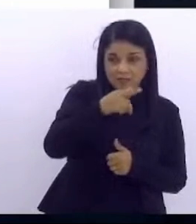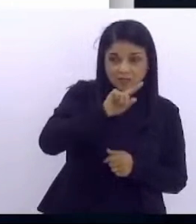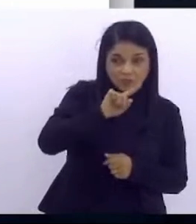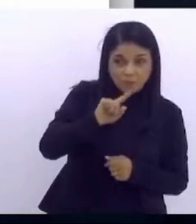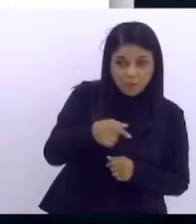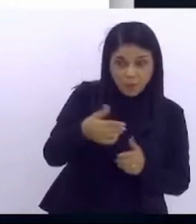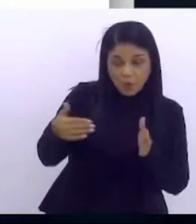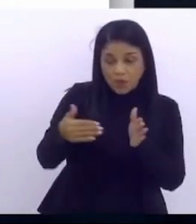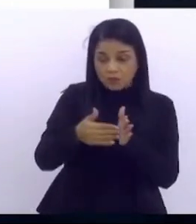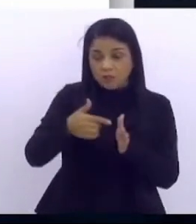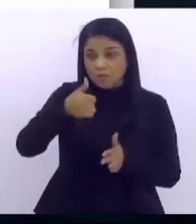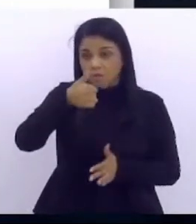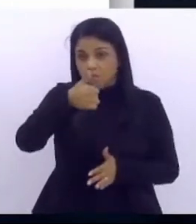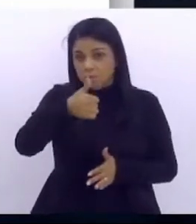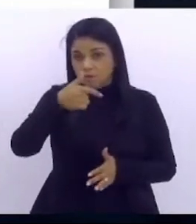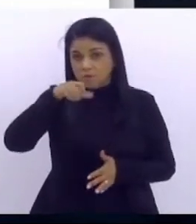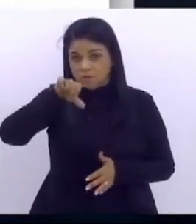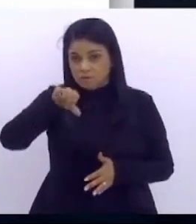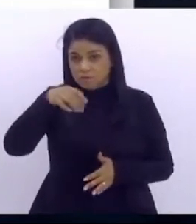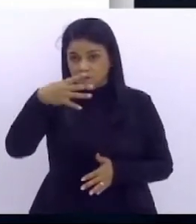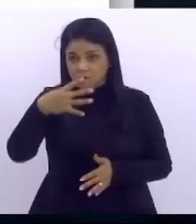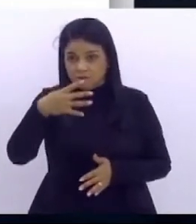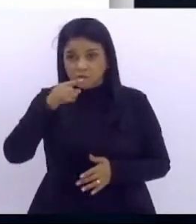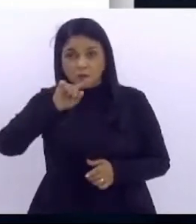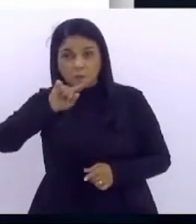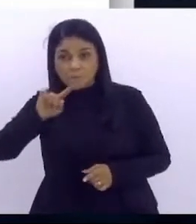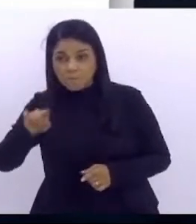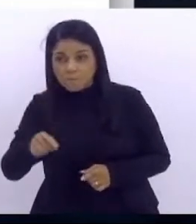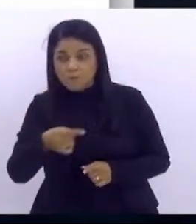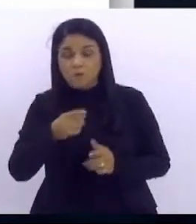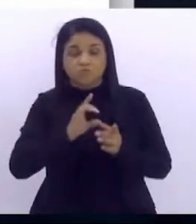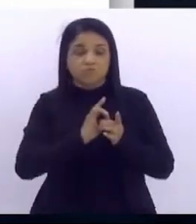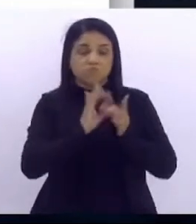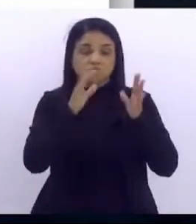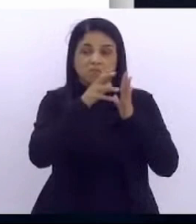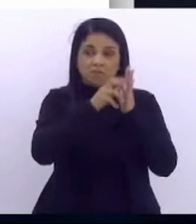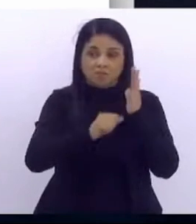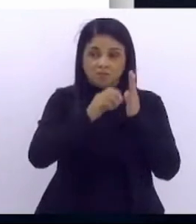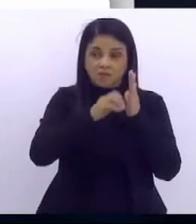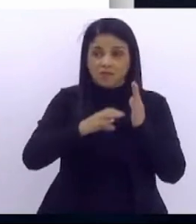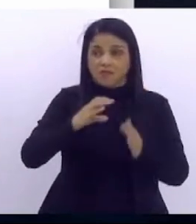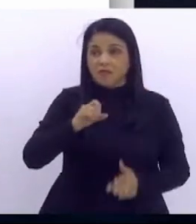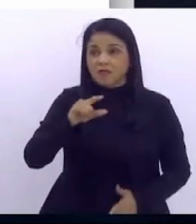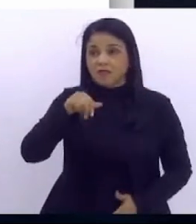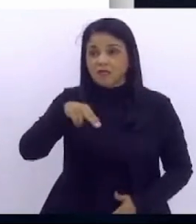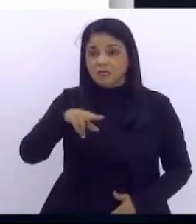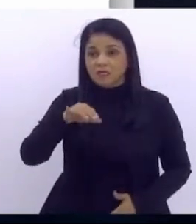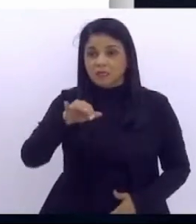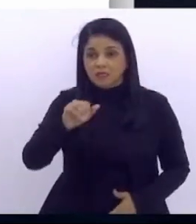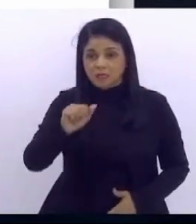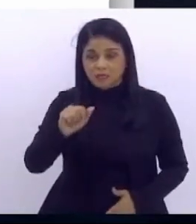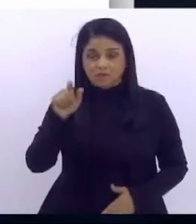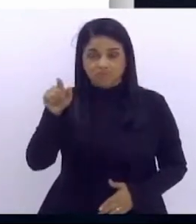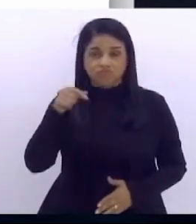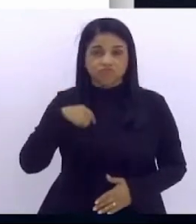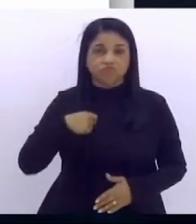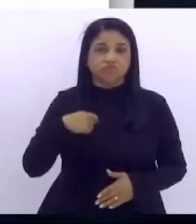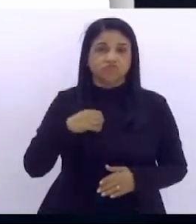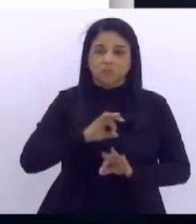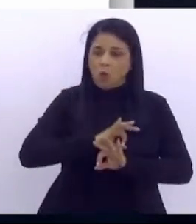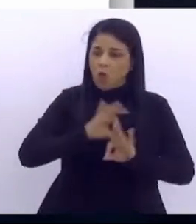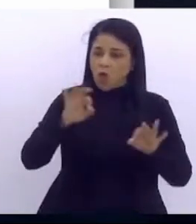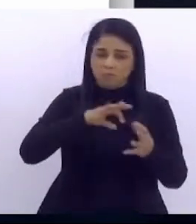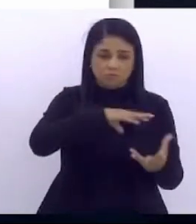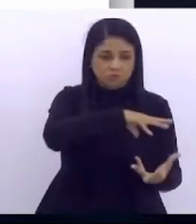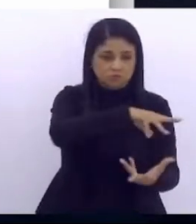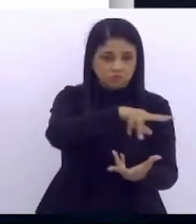ano com aborto legal, 10 mil abortos legais. Também com a clínica Mary Stopes International, que é um dos maiores players do